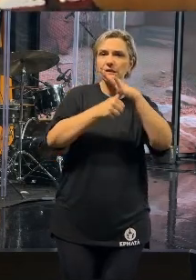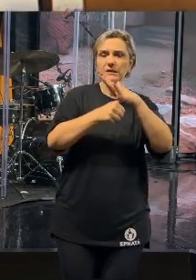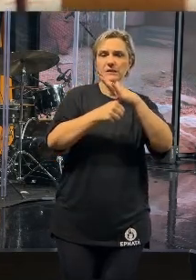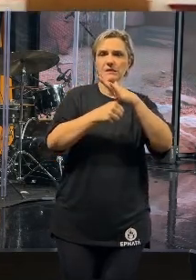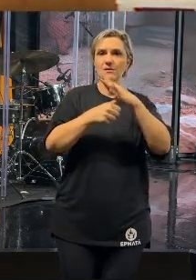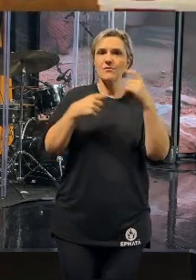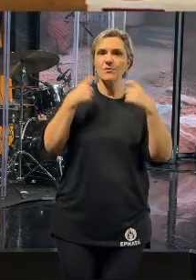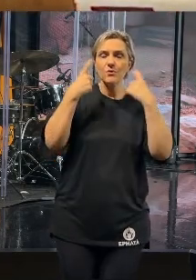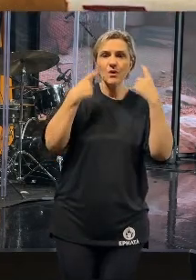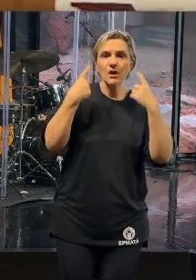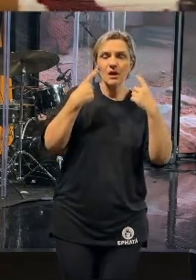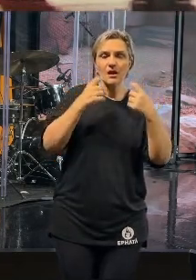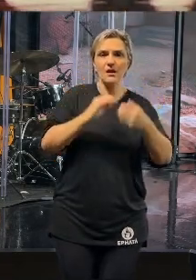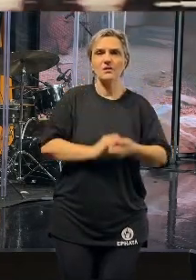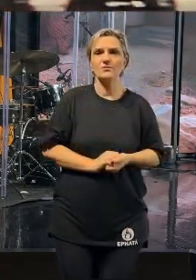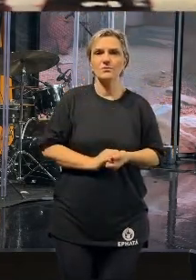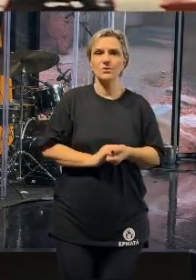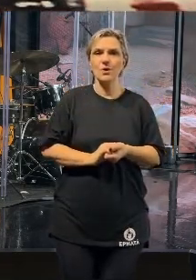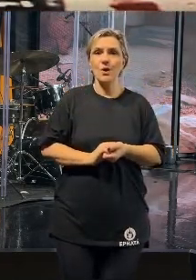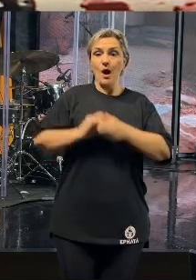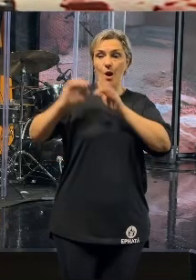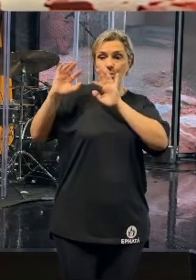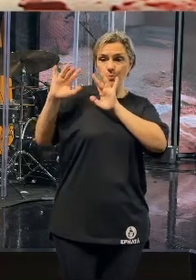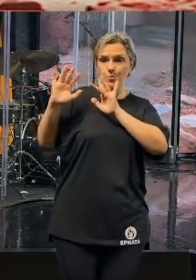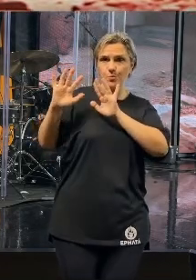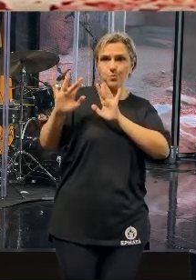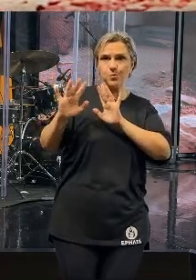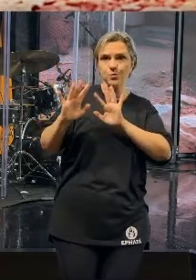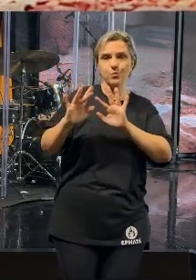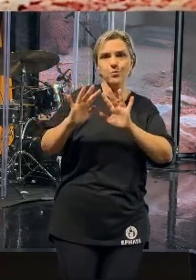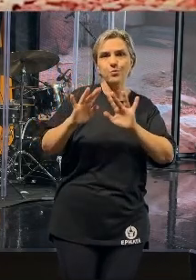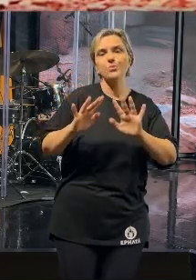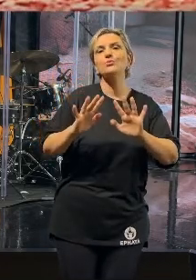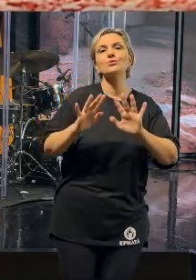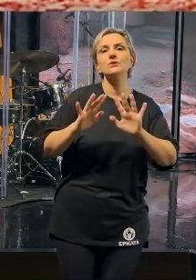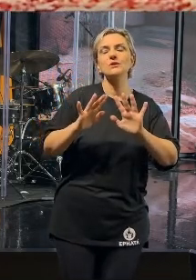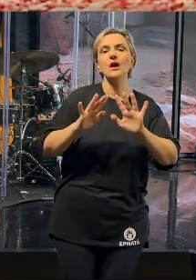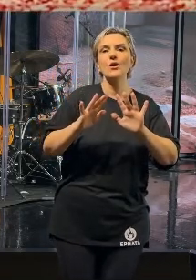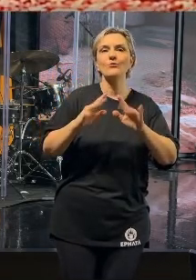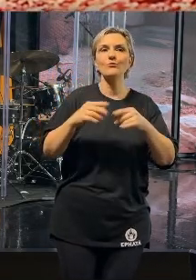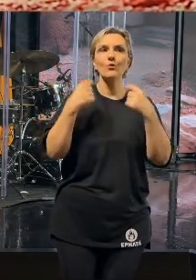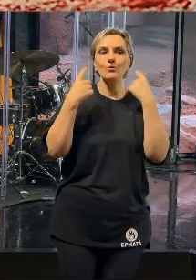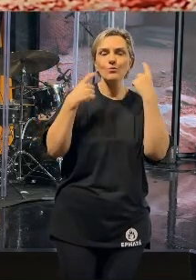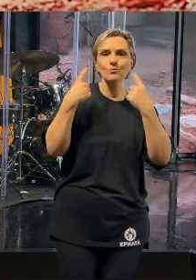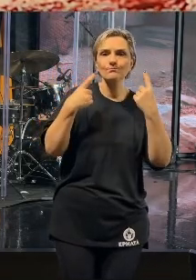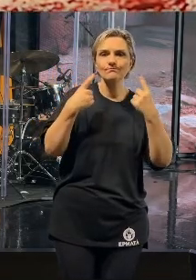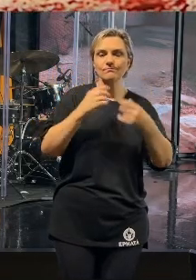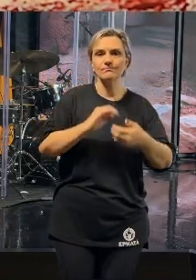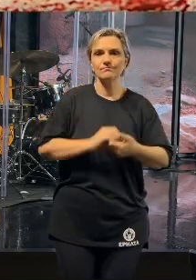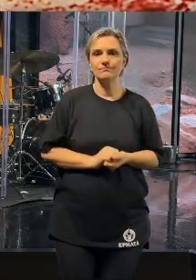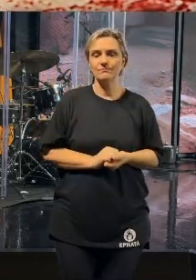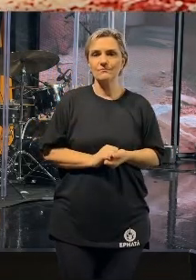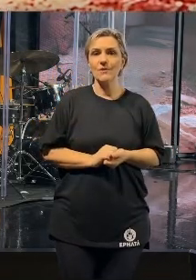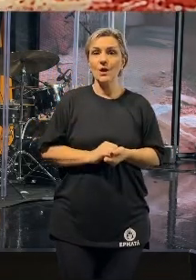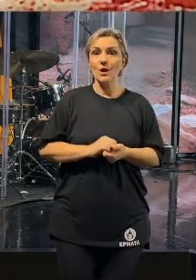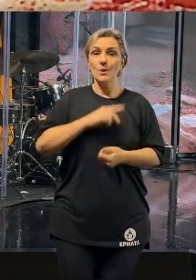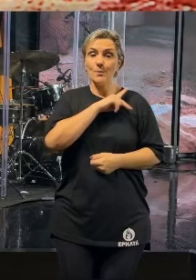surtam. A multidão, com base no texto que nós acabamos de ler, surta.